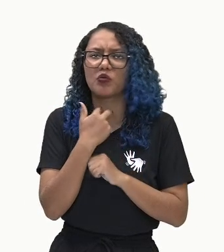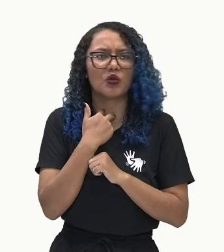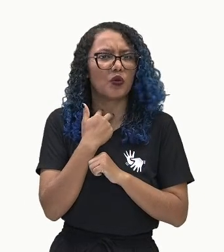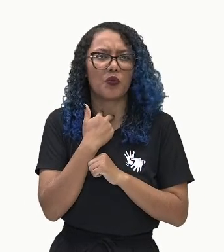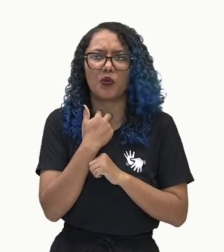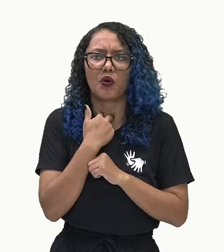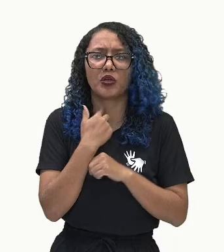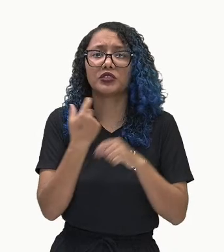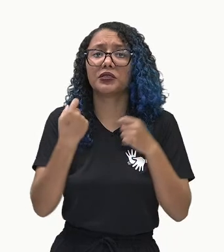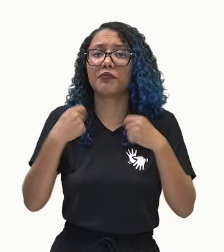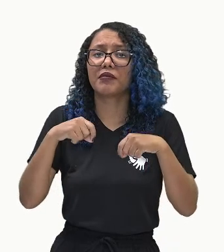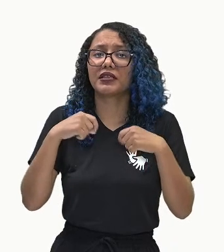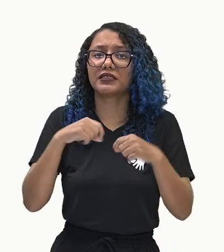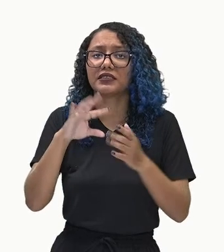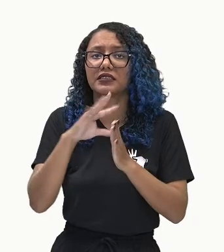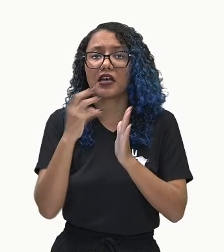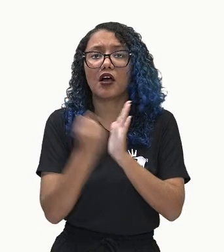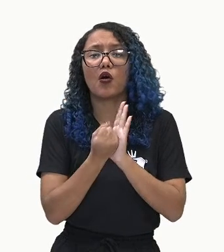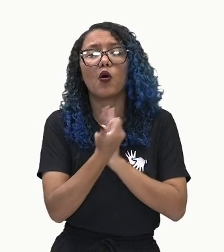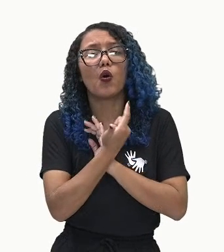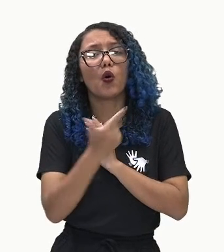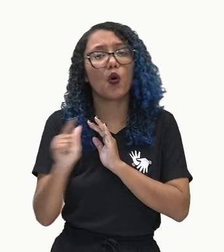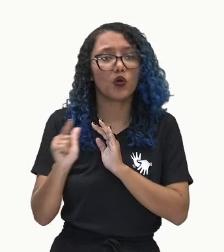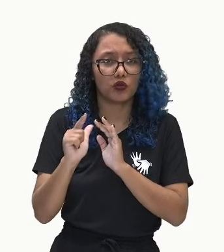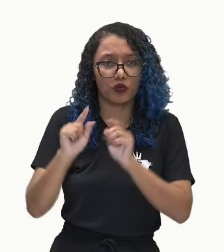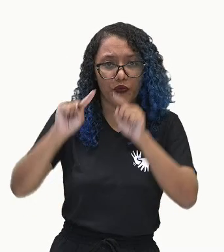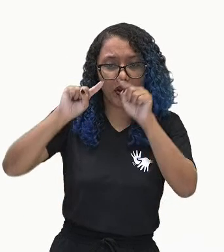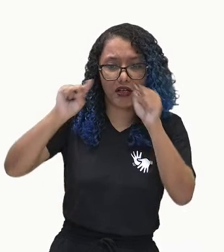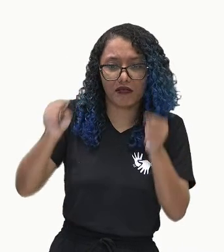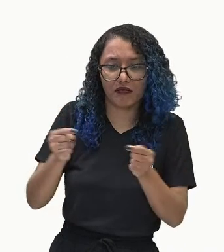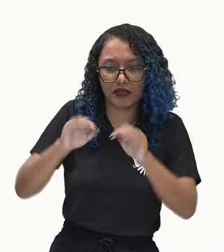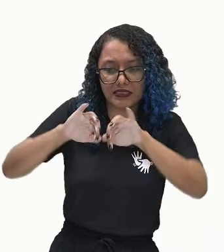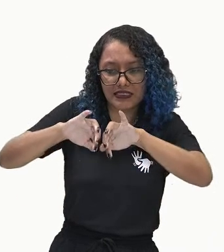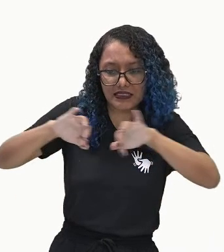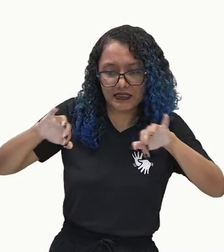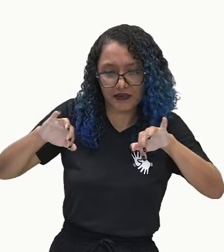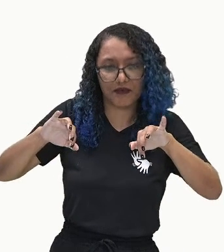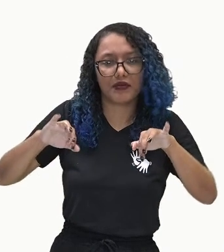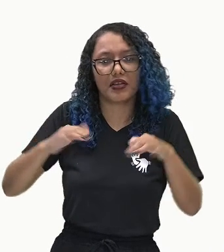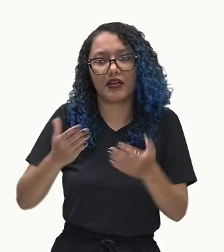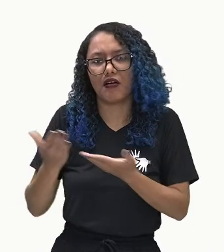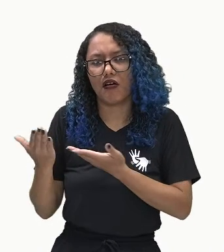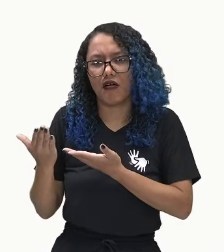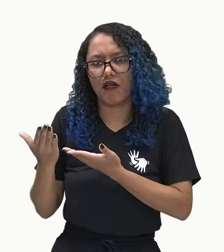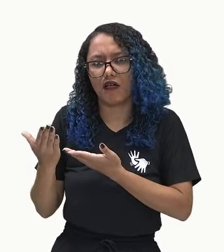nenhum símbolo que os separe. Então, aqui, ó, eu não posso escrever